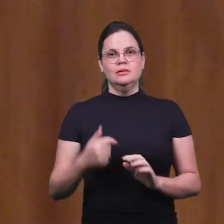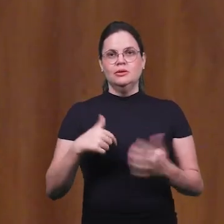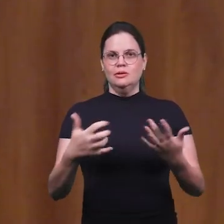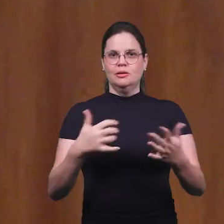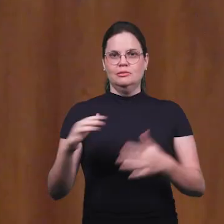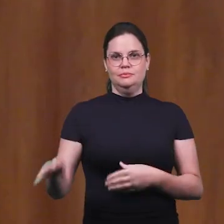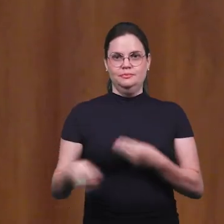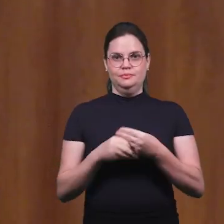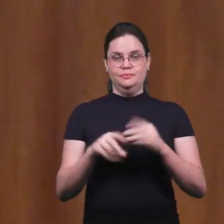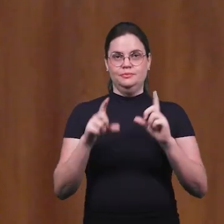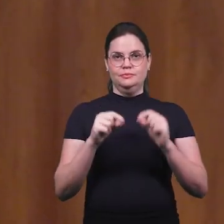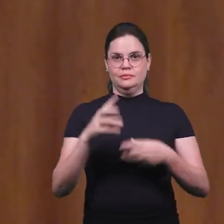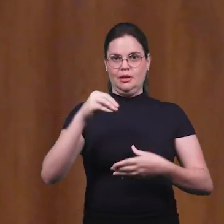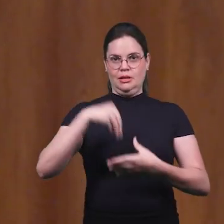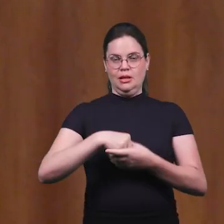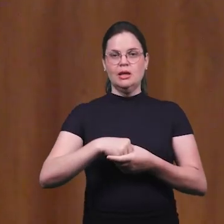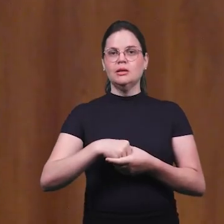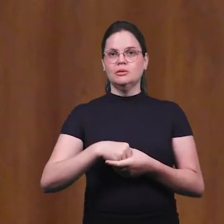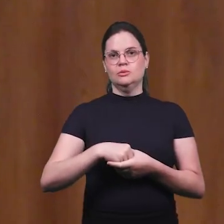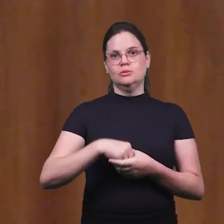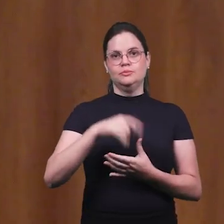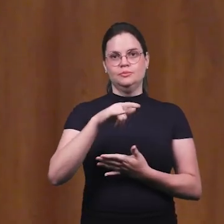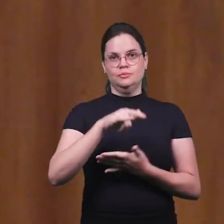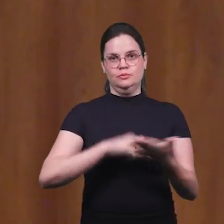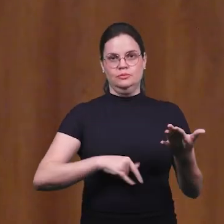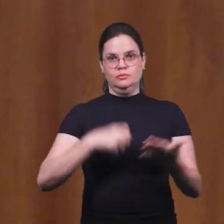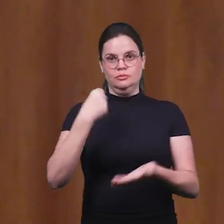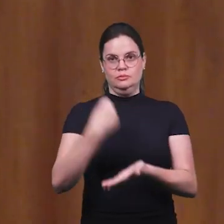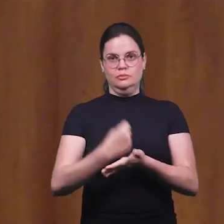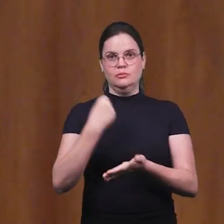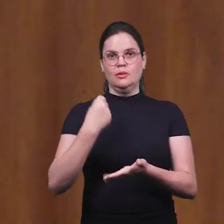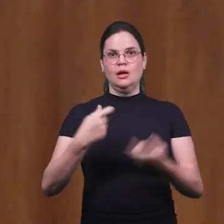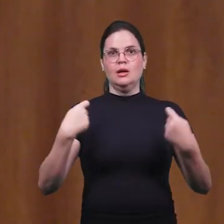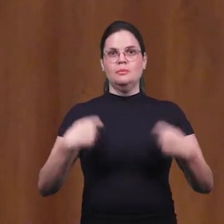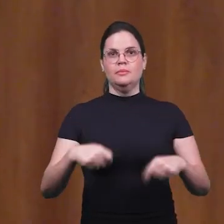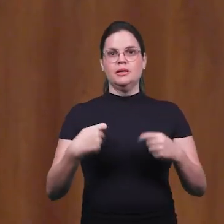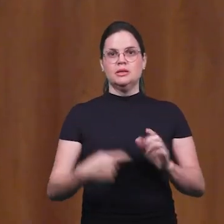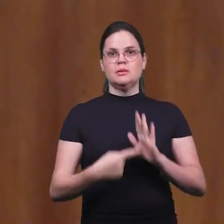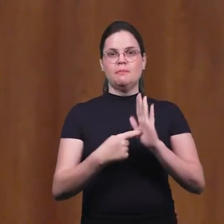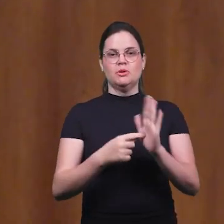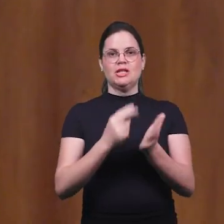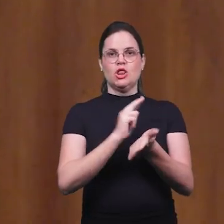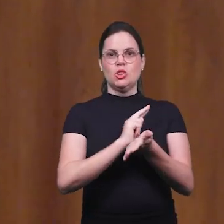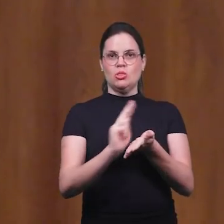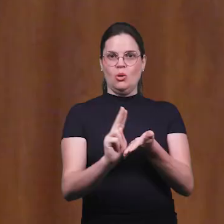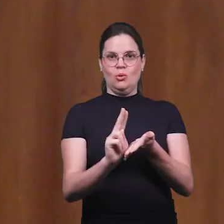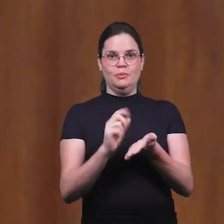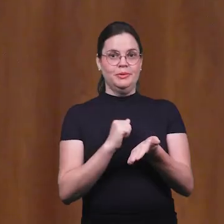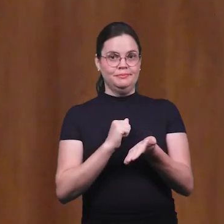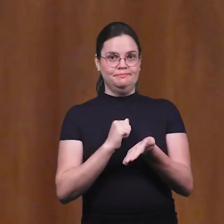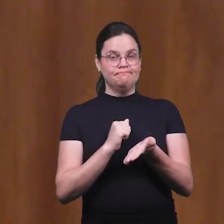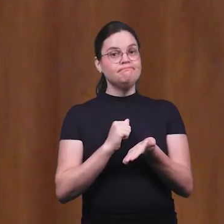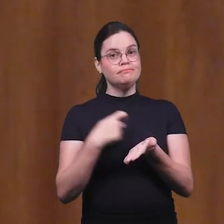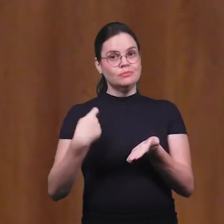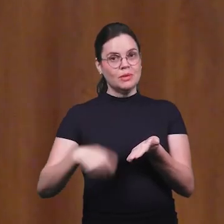no Testamento é necessário ocorrer a precisão, por exemplo, dos nomes,